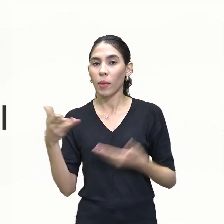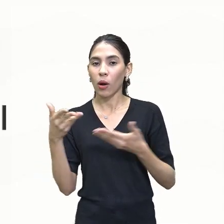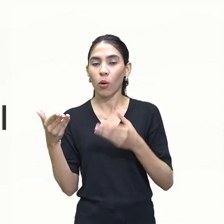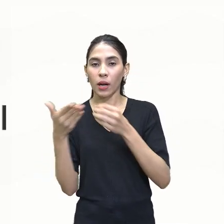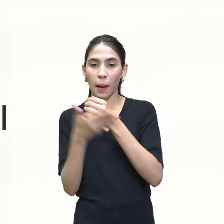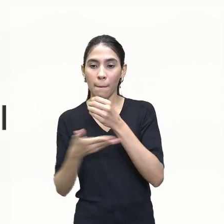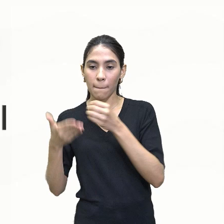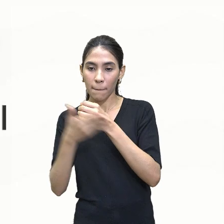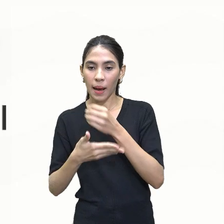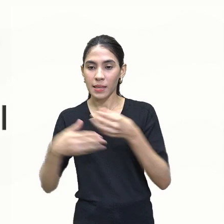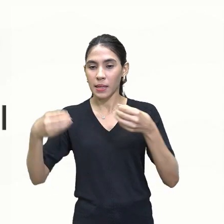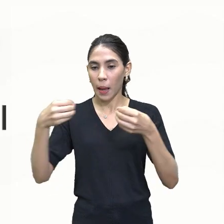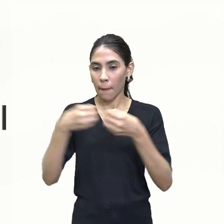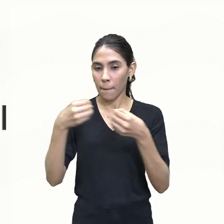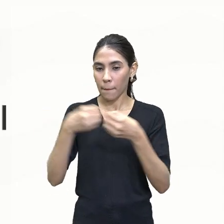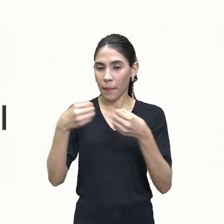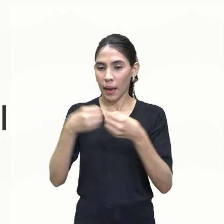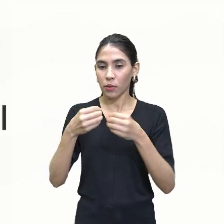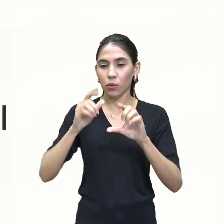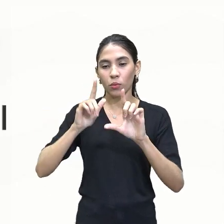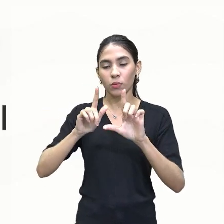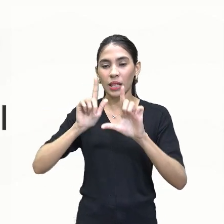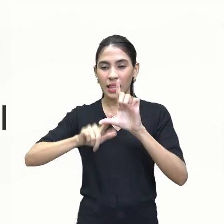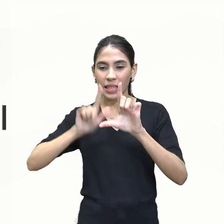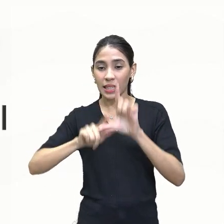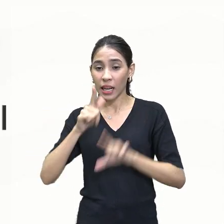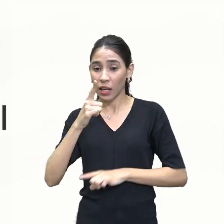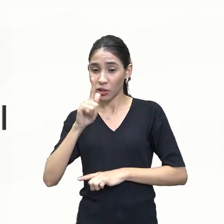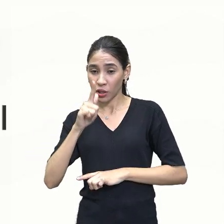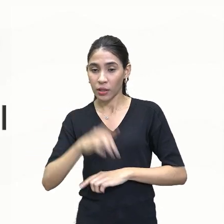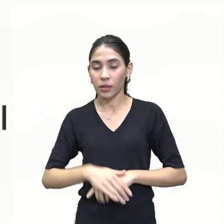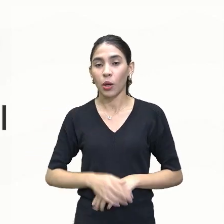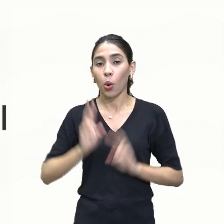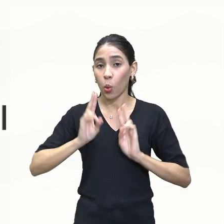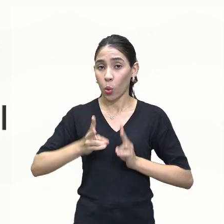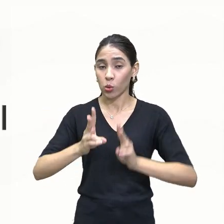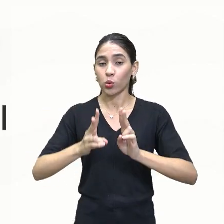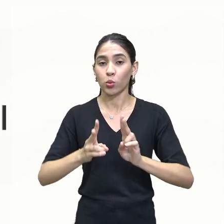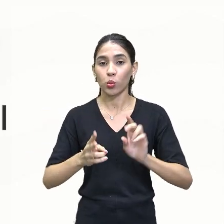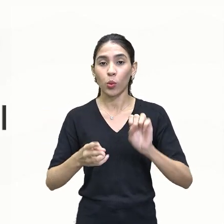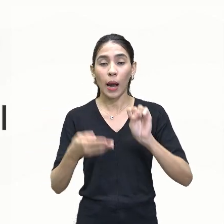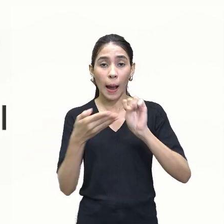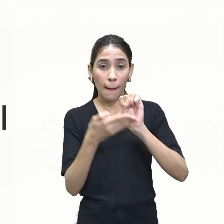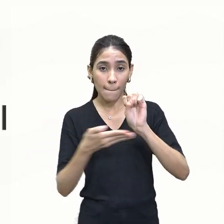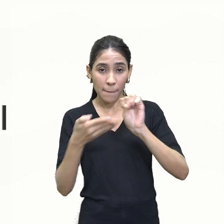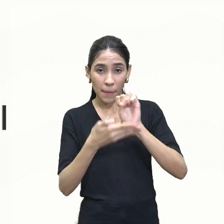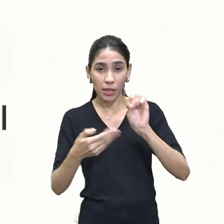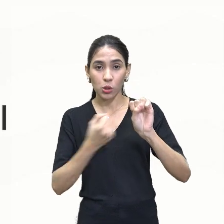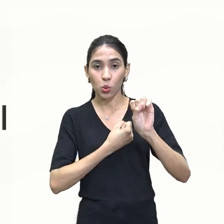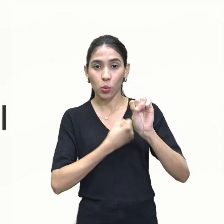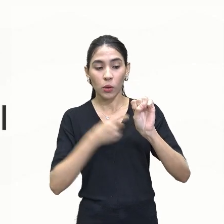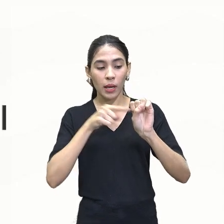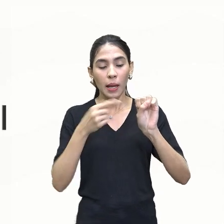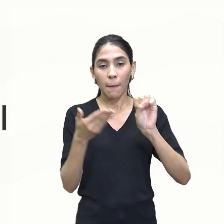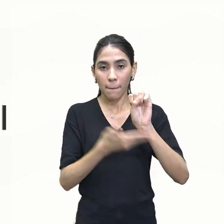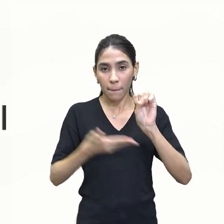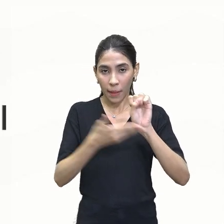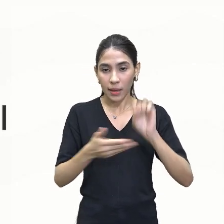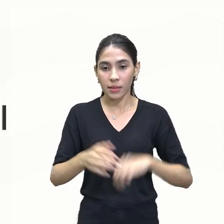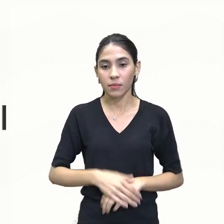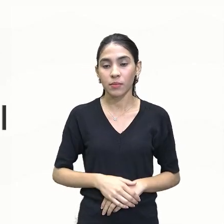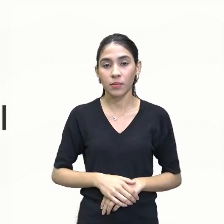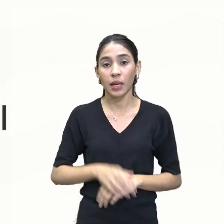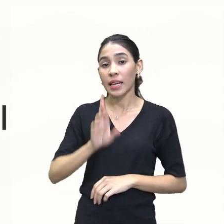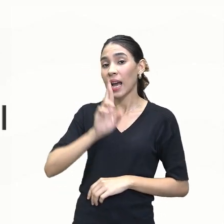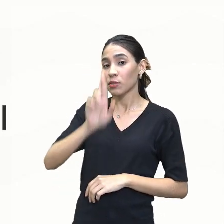ali ao lado do G, é a base, continua sendo base, e o resultado é o logaritmo, ok? Então, o